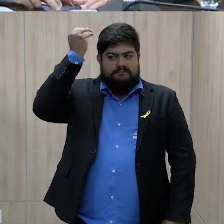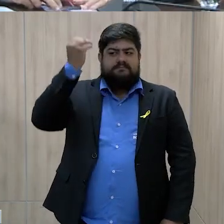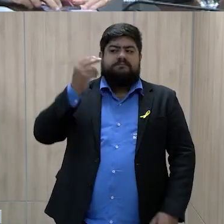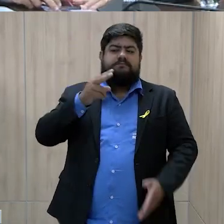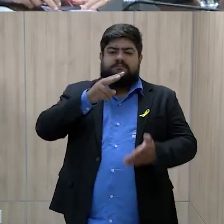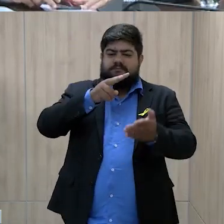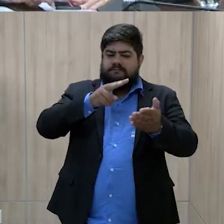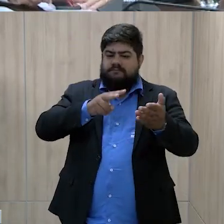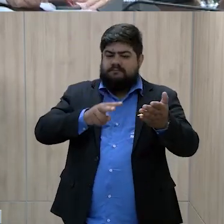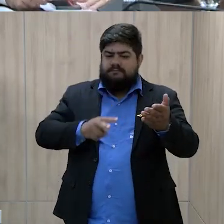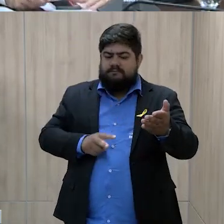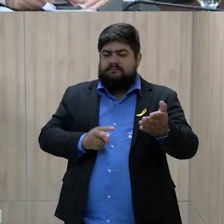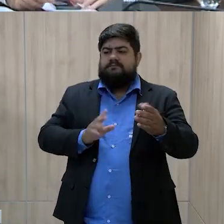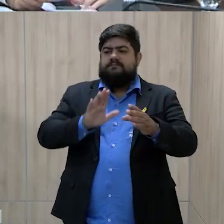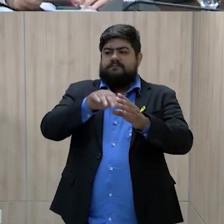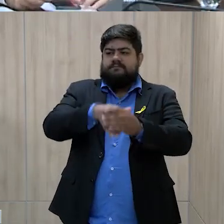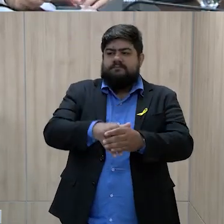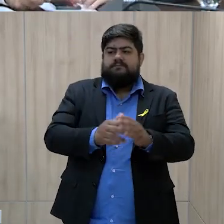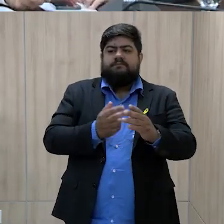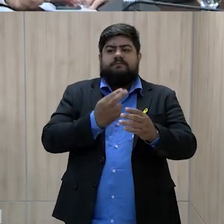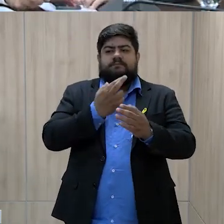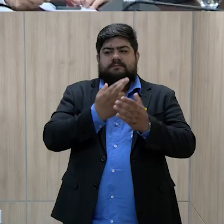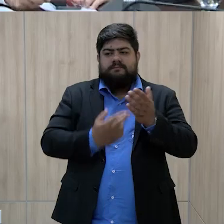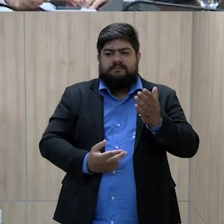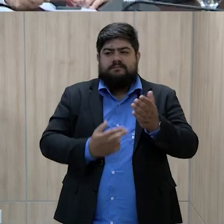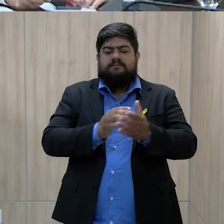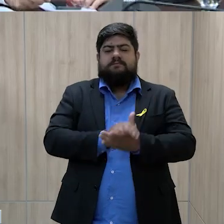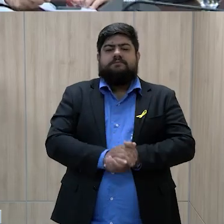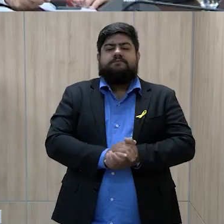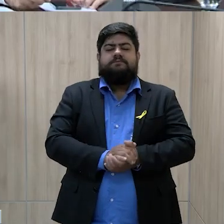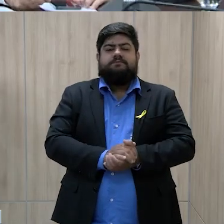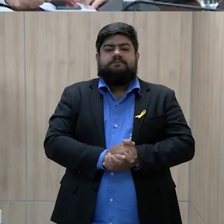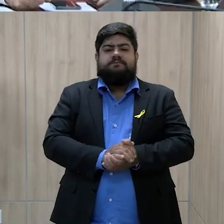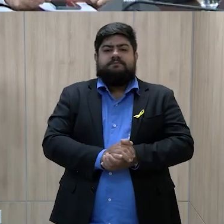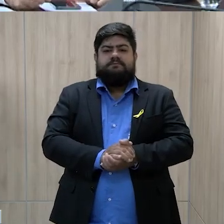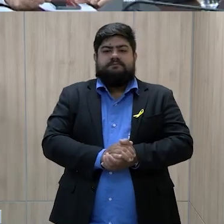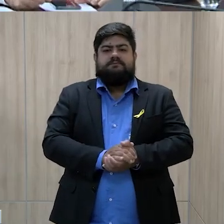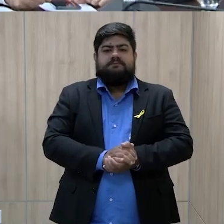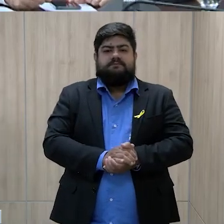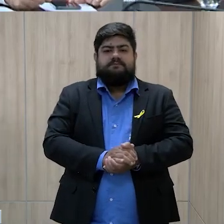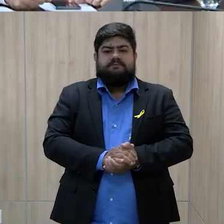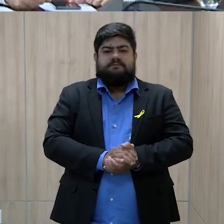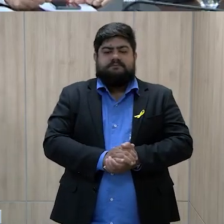delegado Camargo que faça a leitura do voto do relator